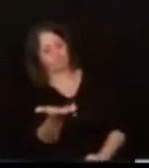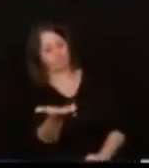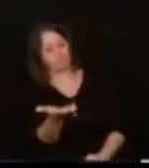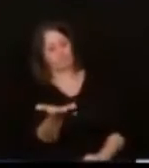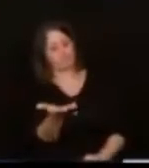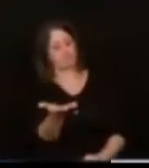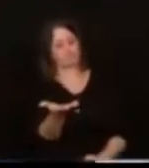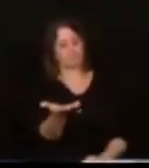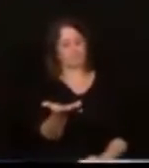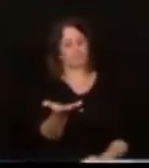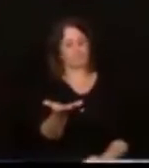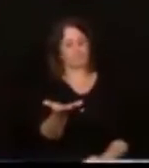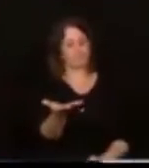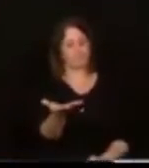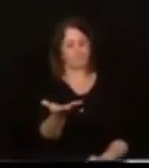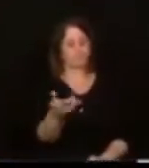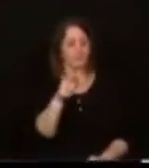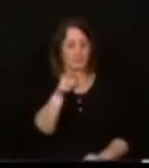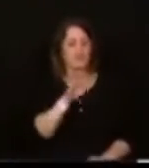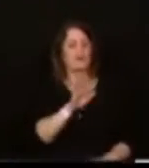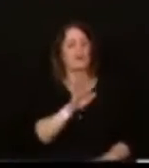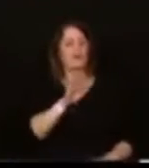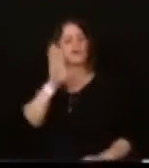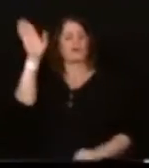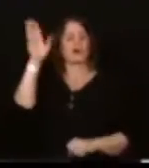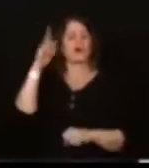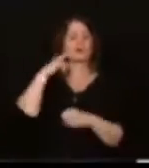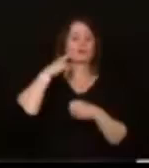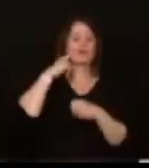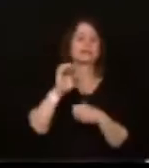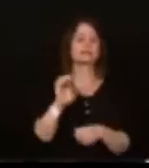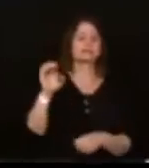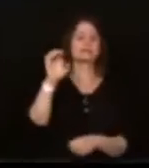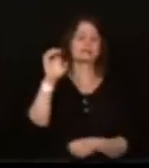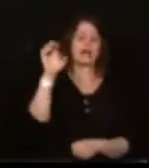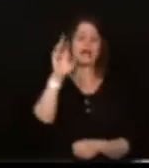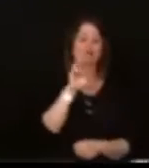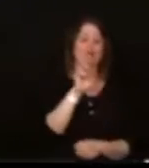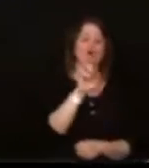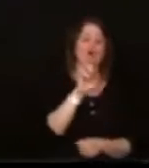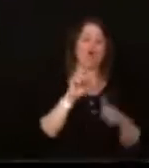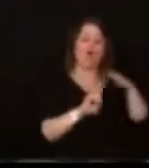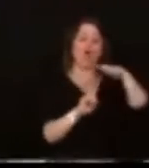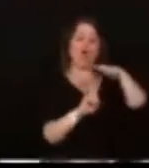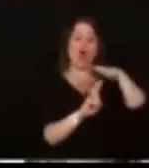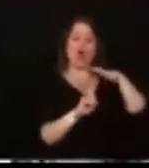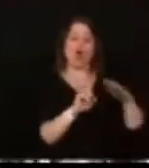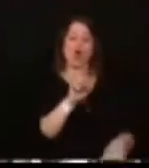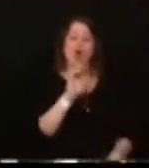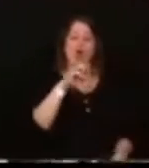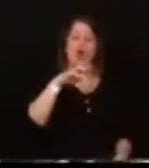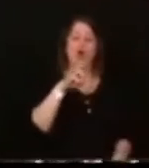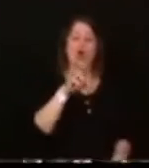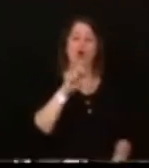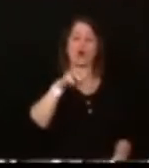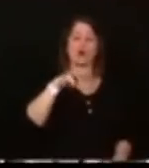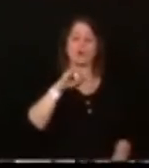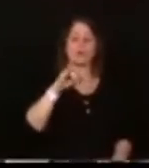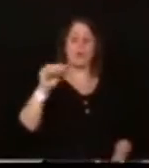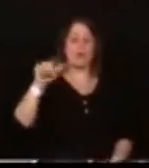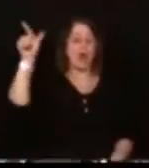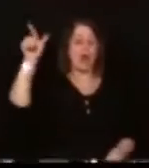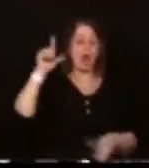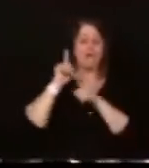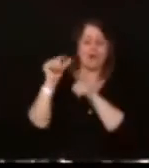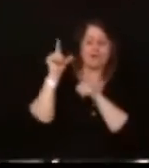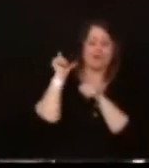Parto em direção do estado de Roraima e veja as centenas de pessoas que fogem da